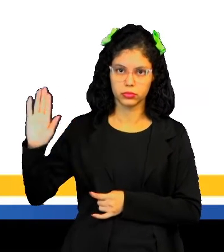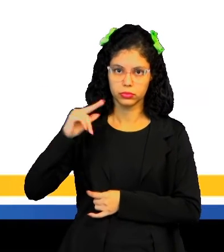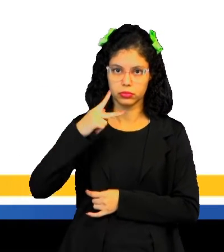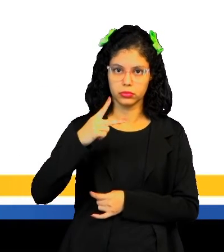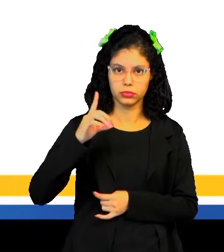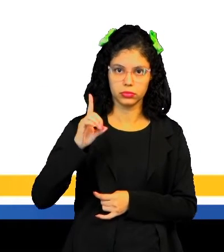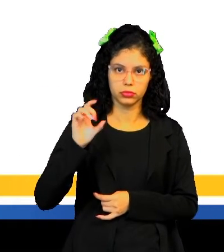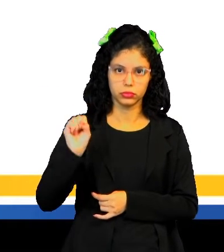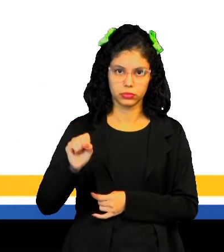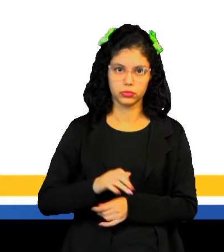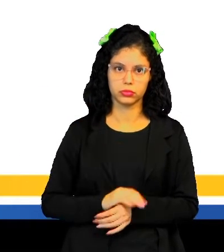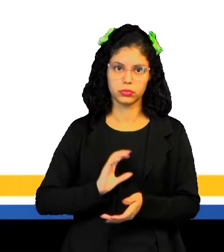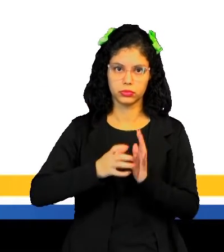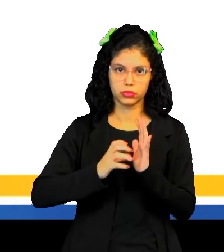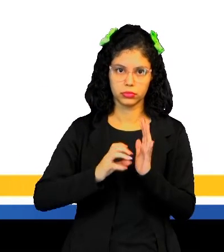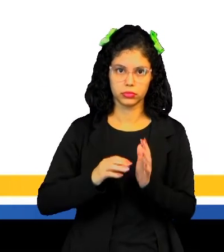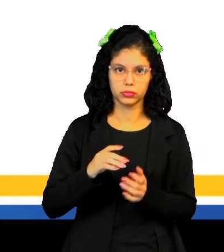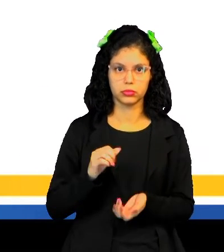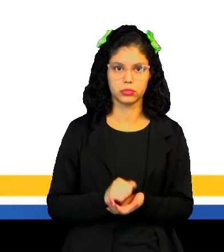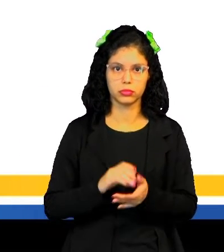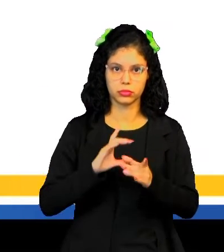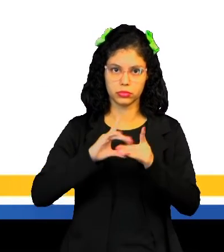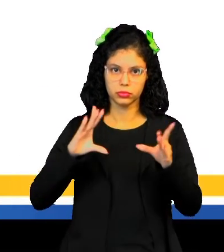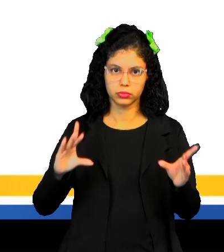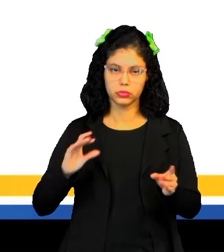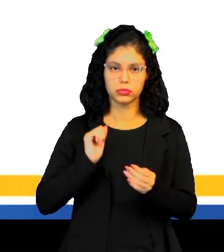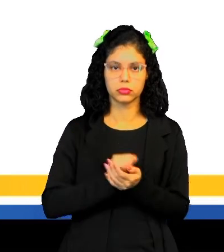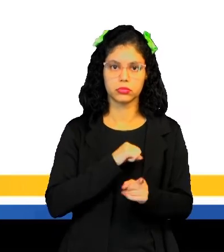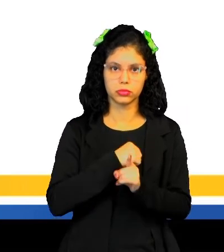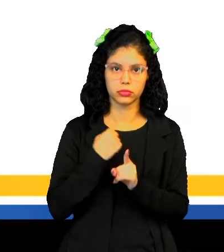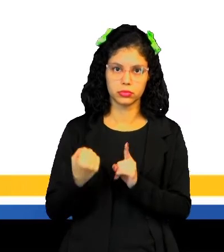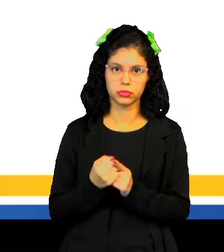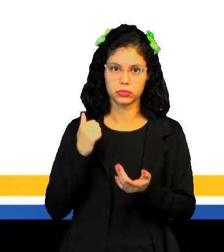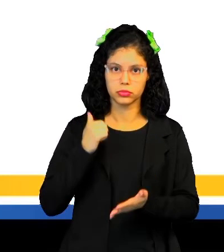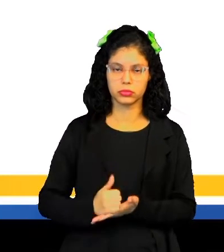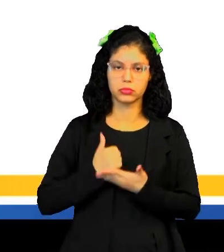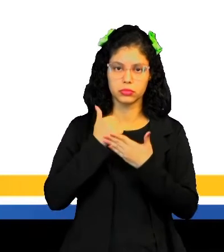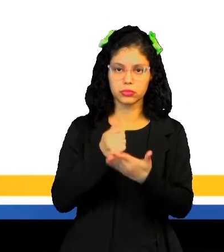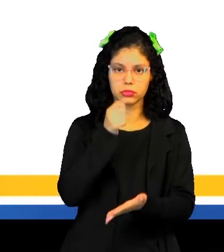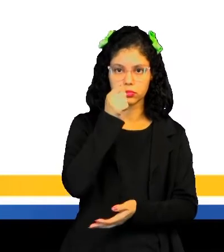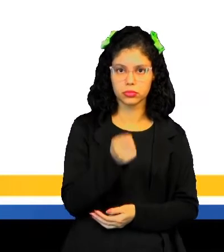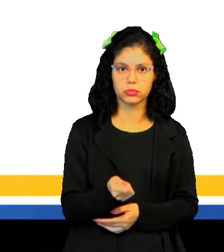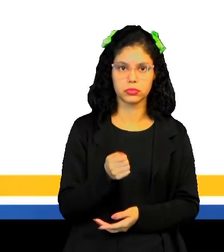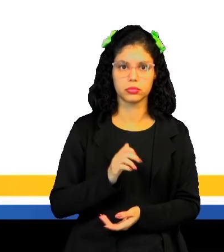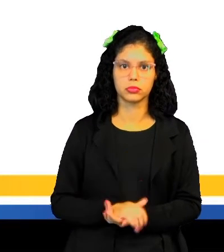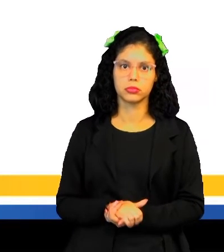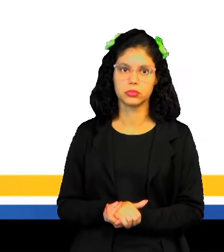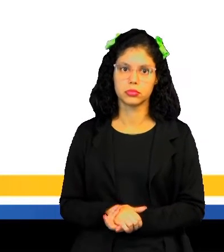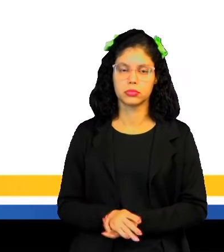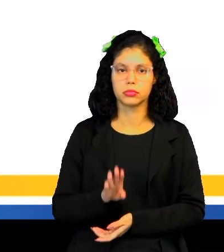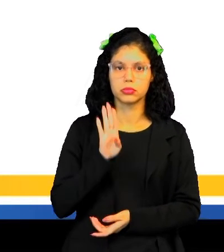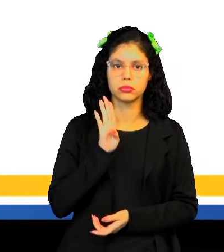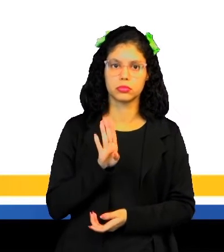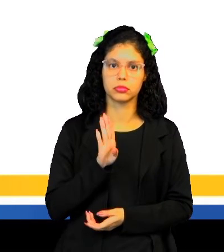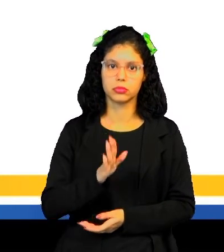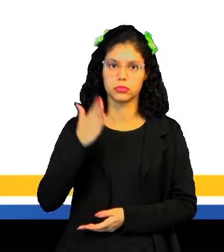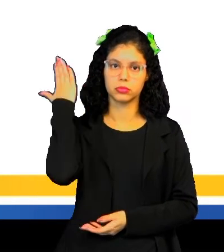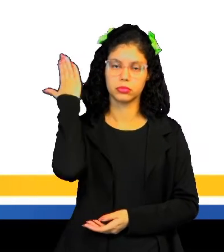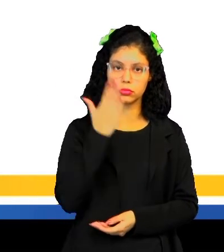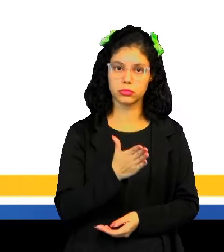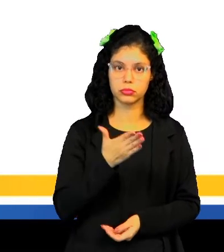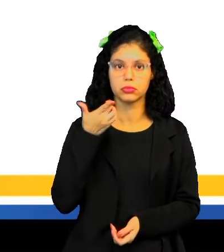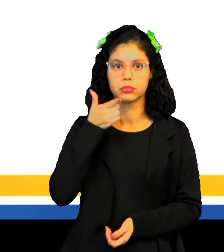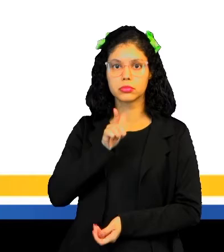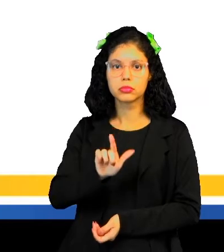do PDS, Partido Democrático Social, que apoiava o regime militar. Letra B,